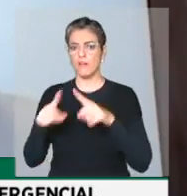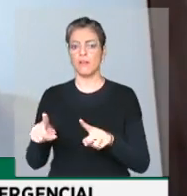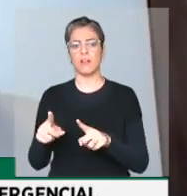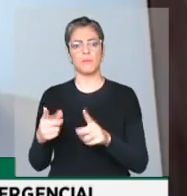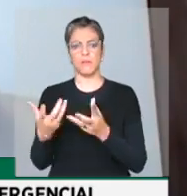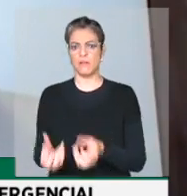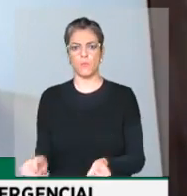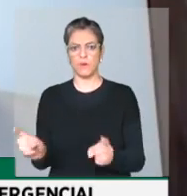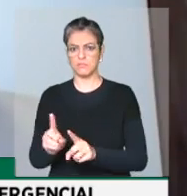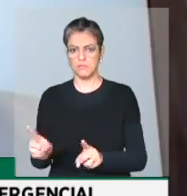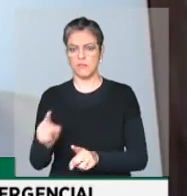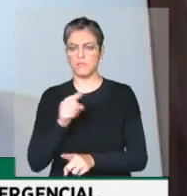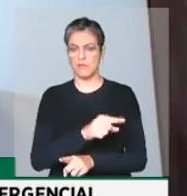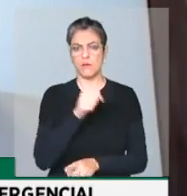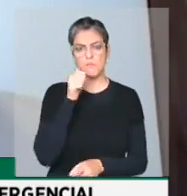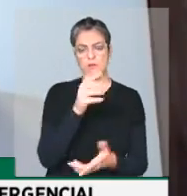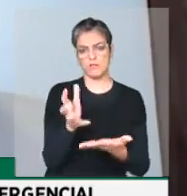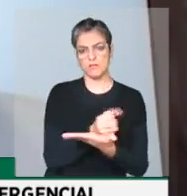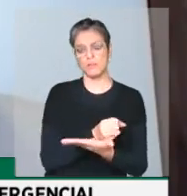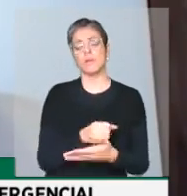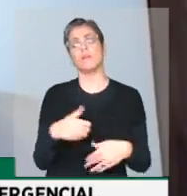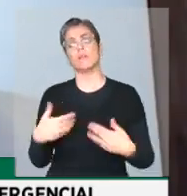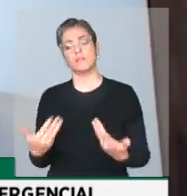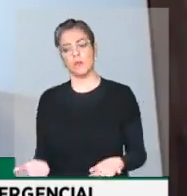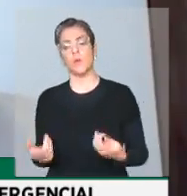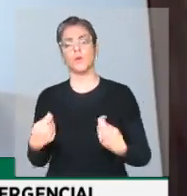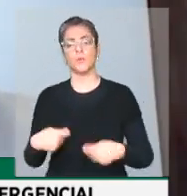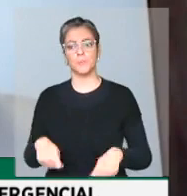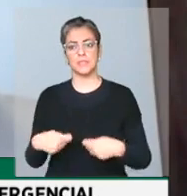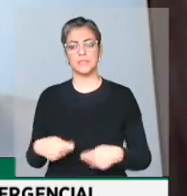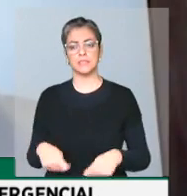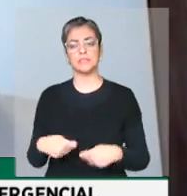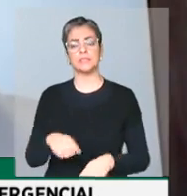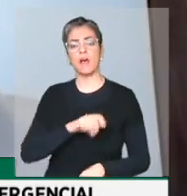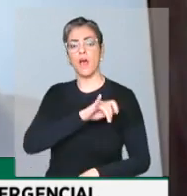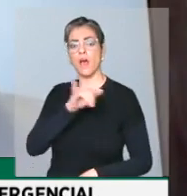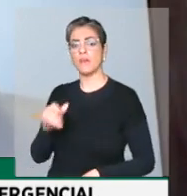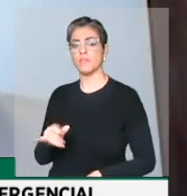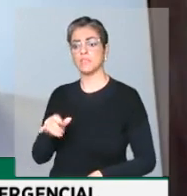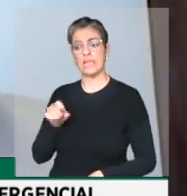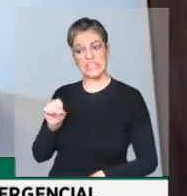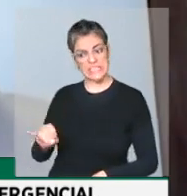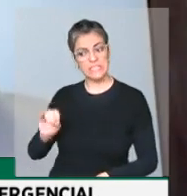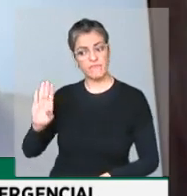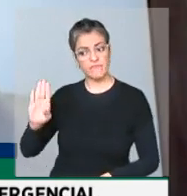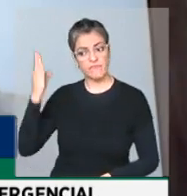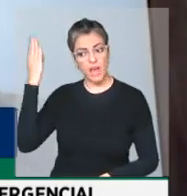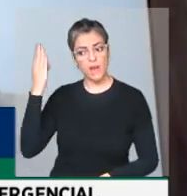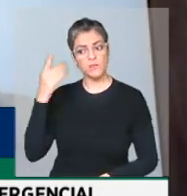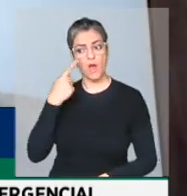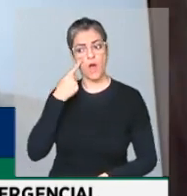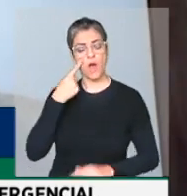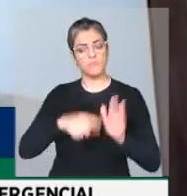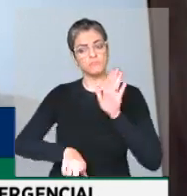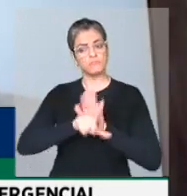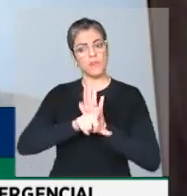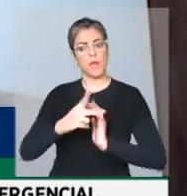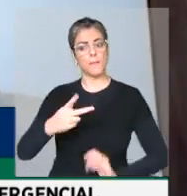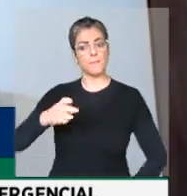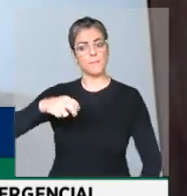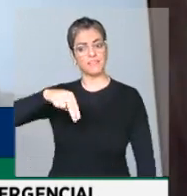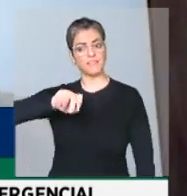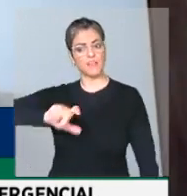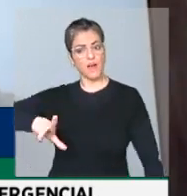parágrafo 3C, o trabalhador deverá ser advertido das penas legais em caso de falsidade na prestação de